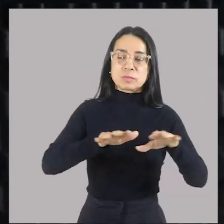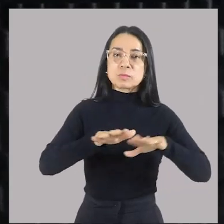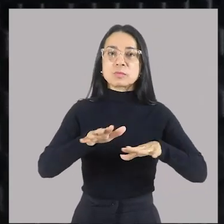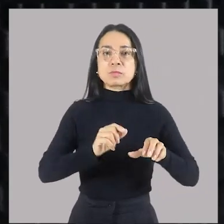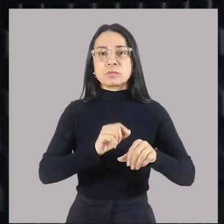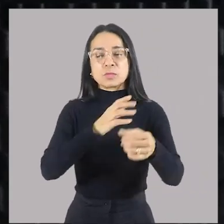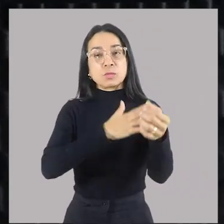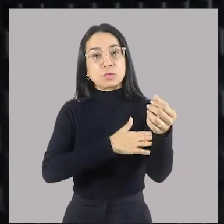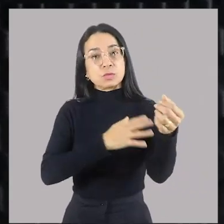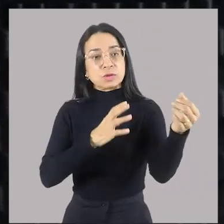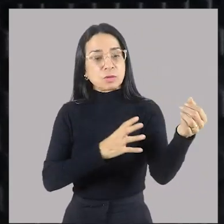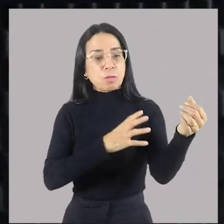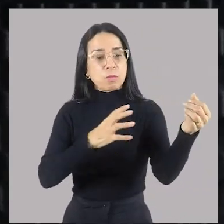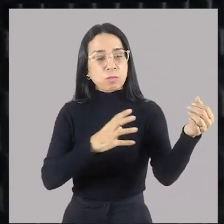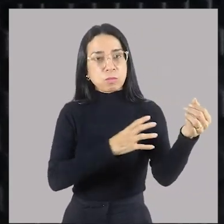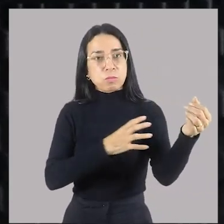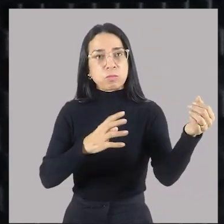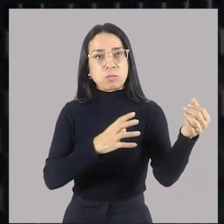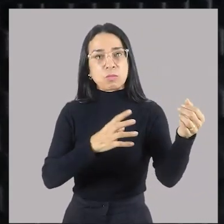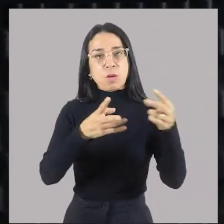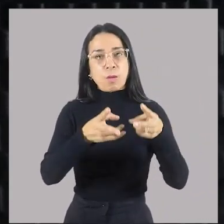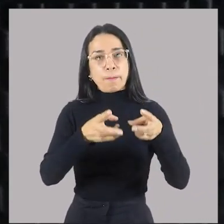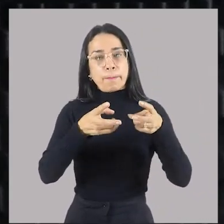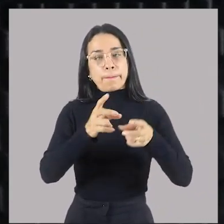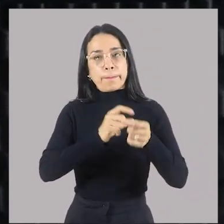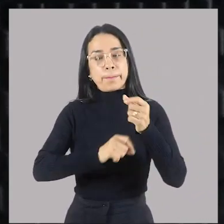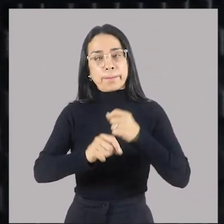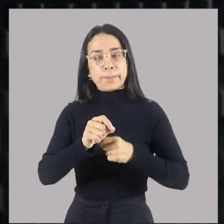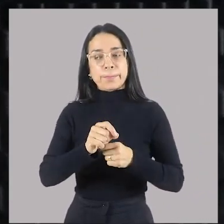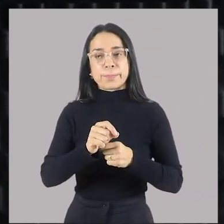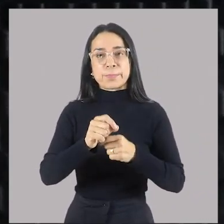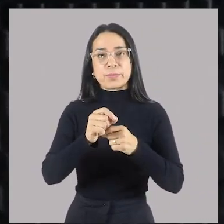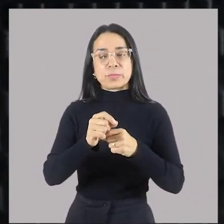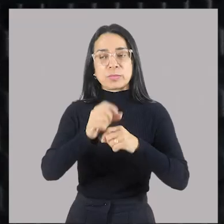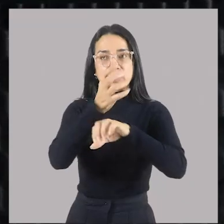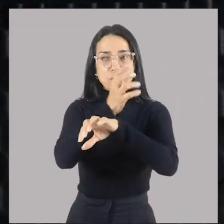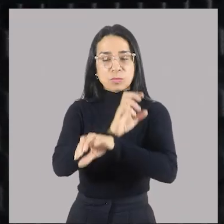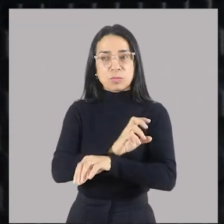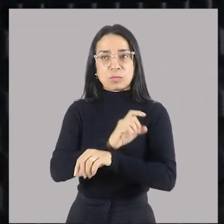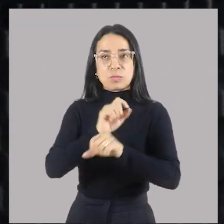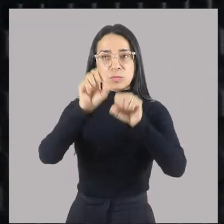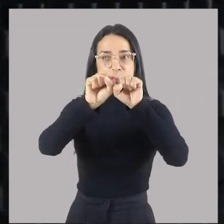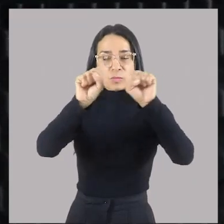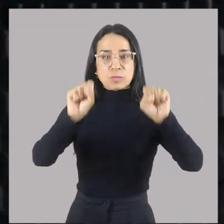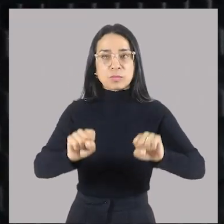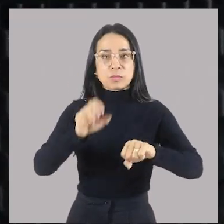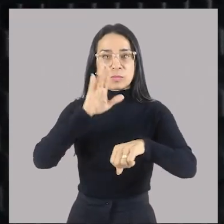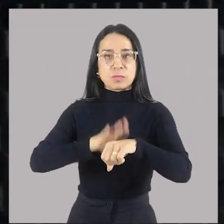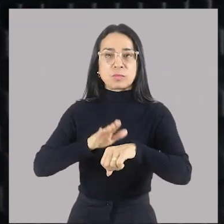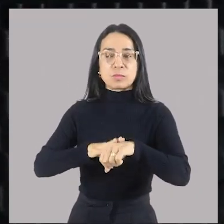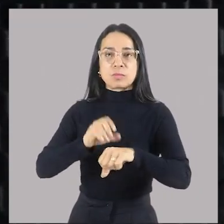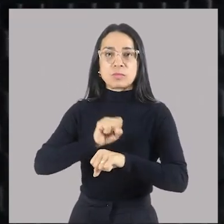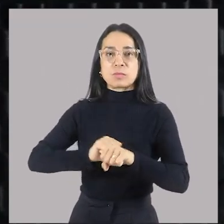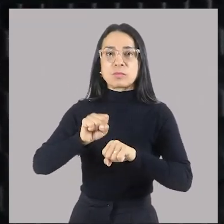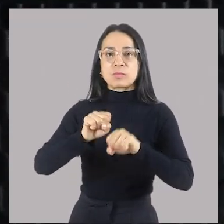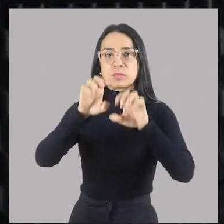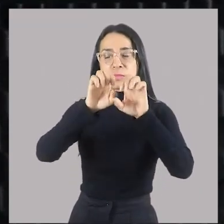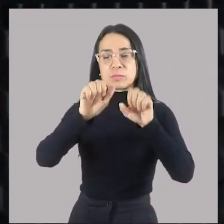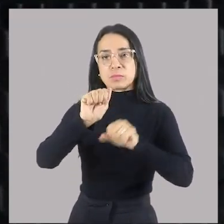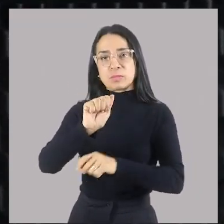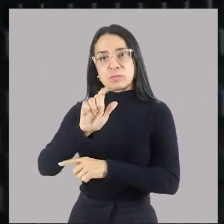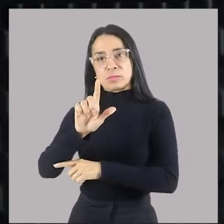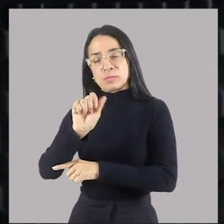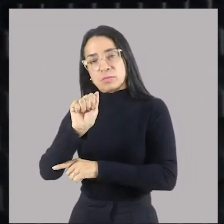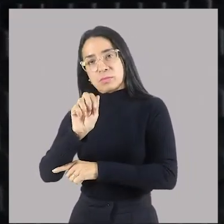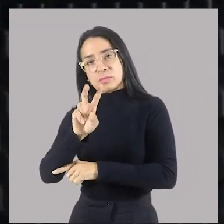precisa se contrair, puxando o osso em um sistema que a gente chama de sistema de alavanca. Isso